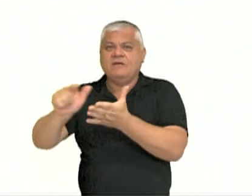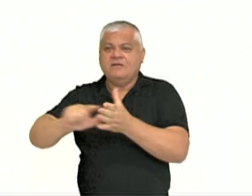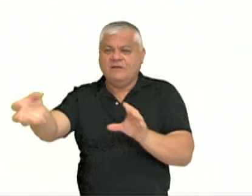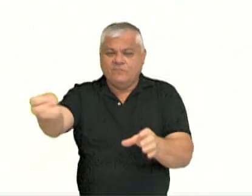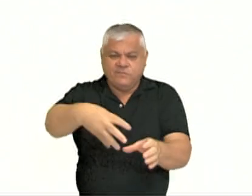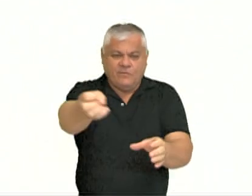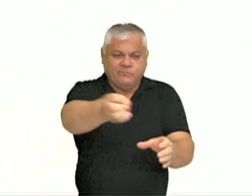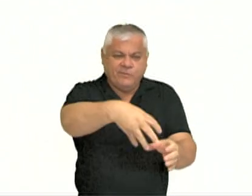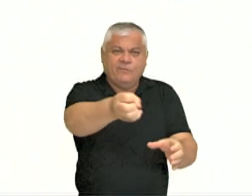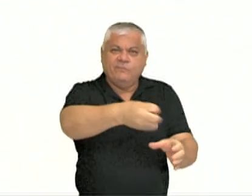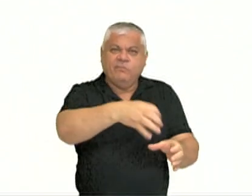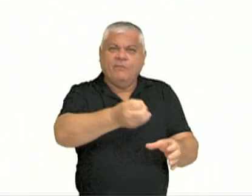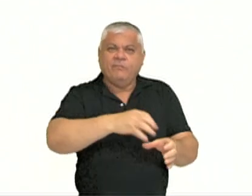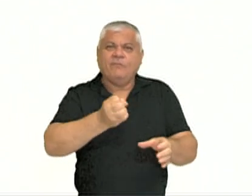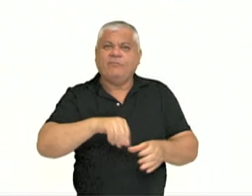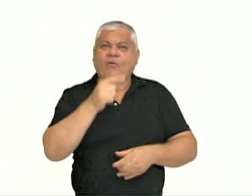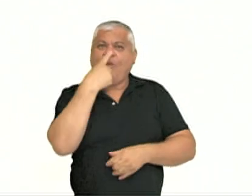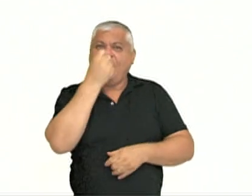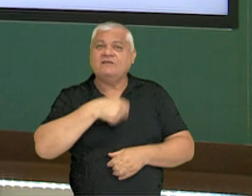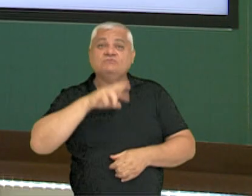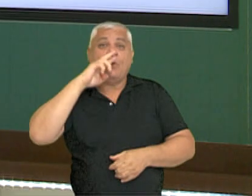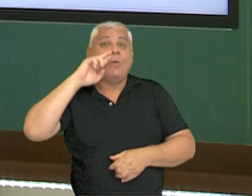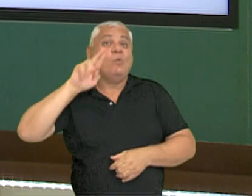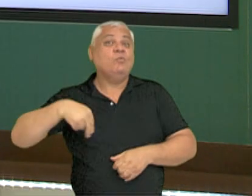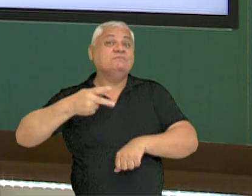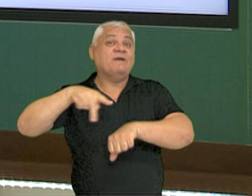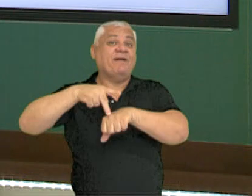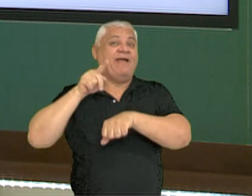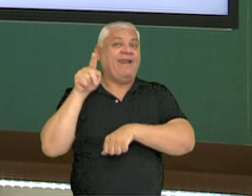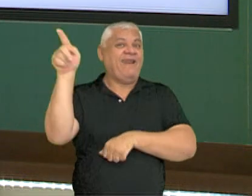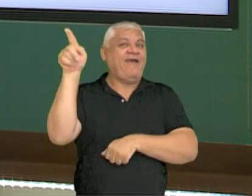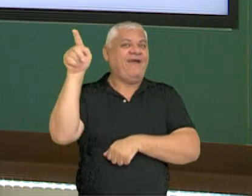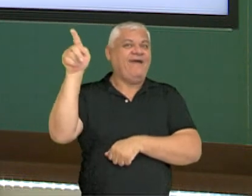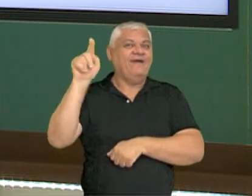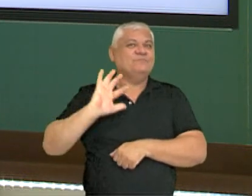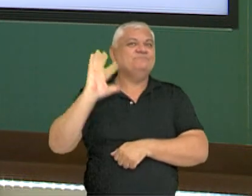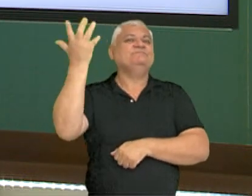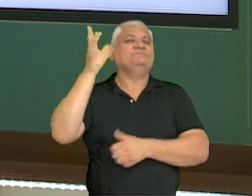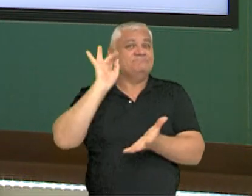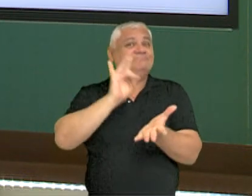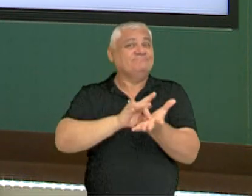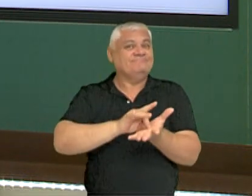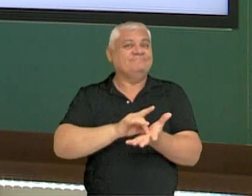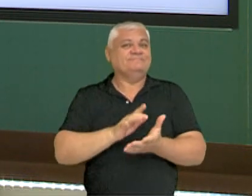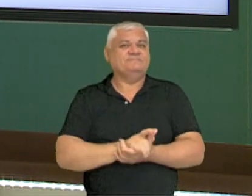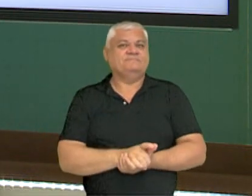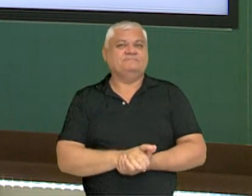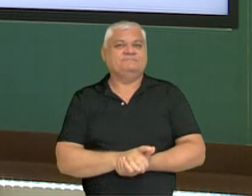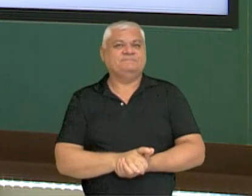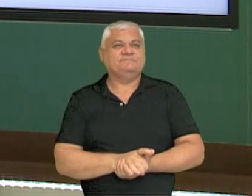Mundo que ocorreu na Rússia, certo? Então esse foi o fato principal.